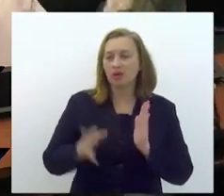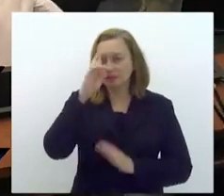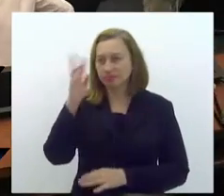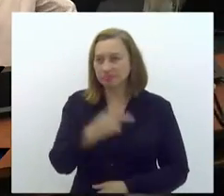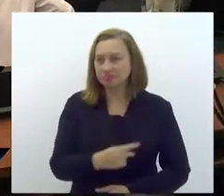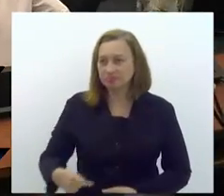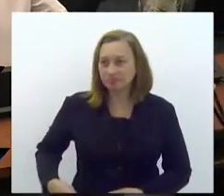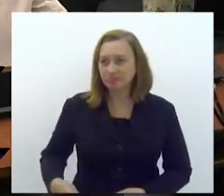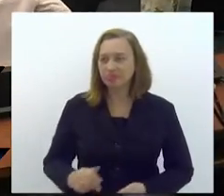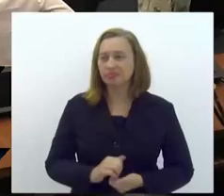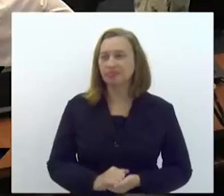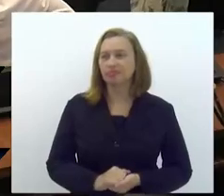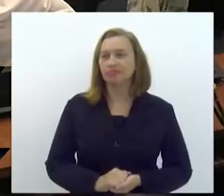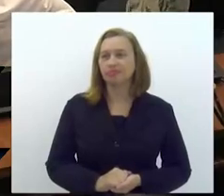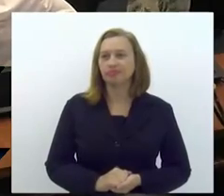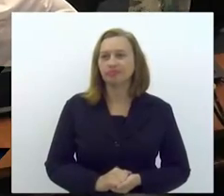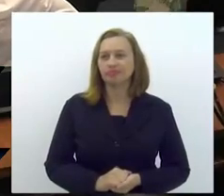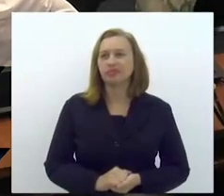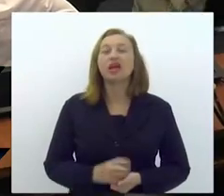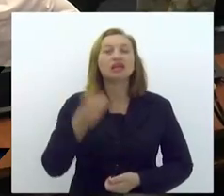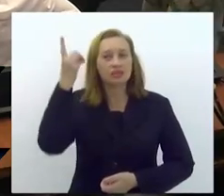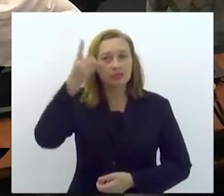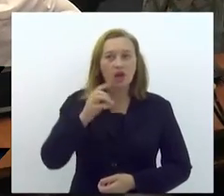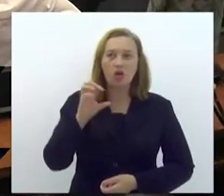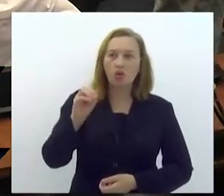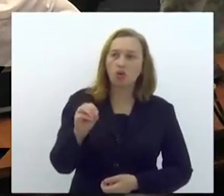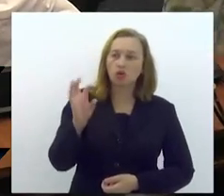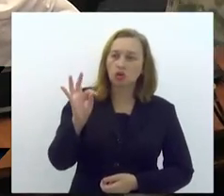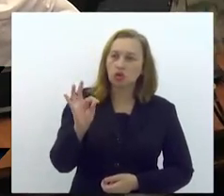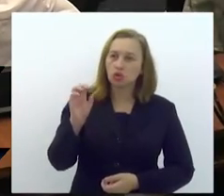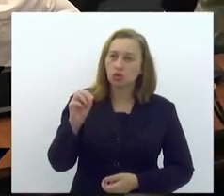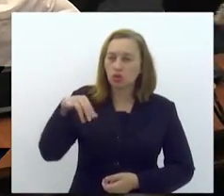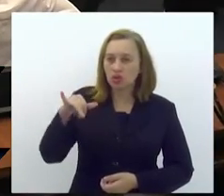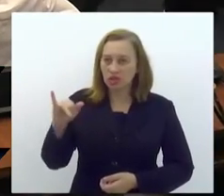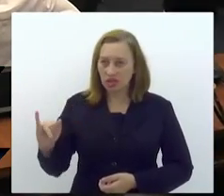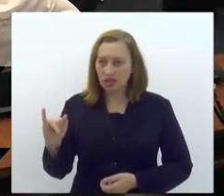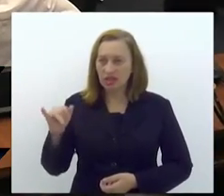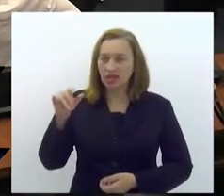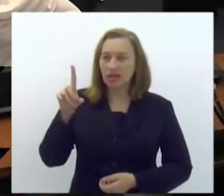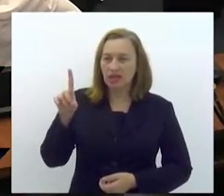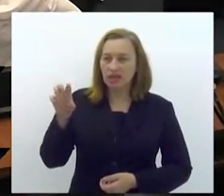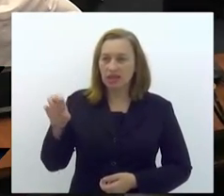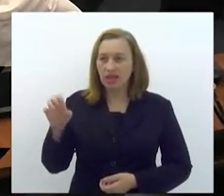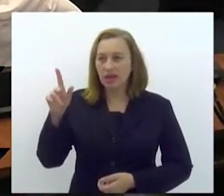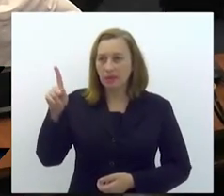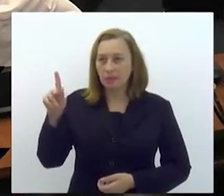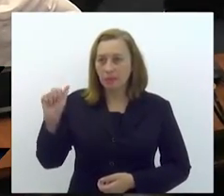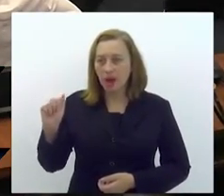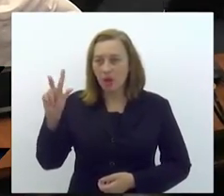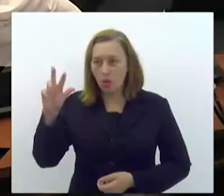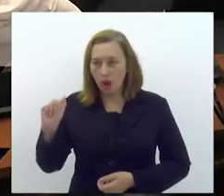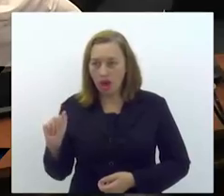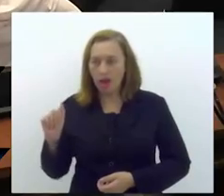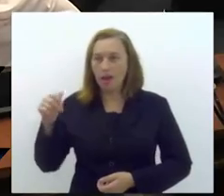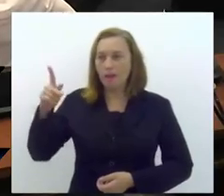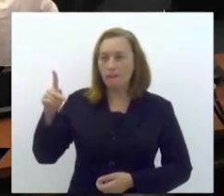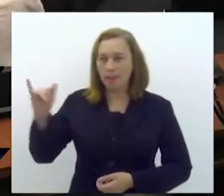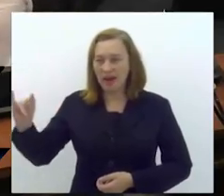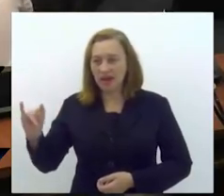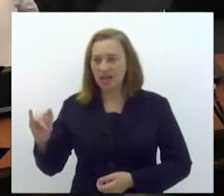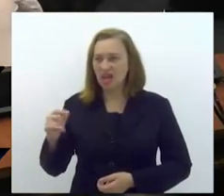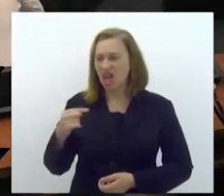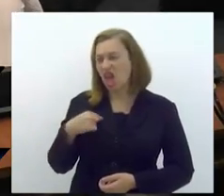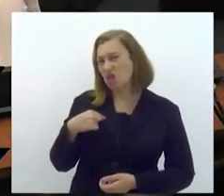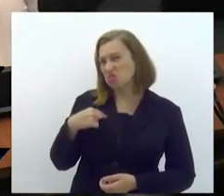Deputado Otoni de Paula pai palavra de vossa excelência não vou chover